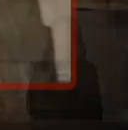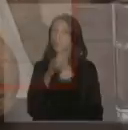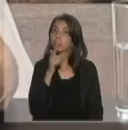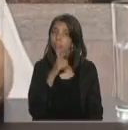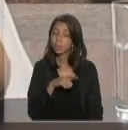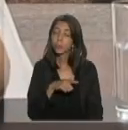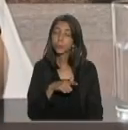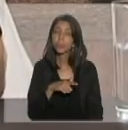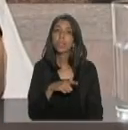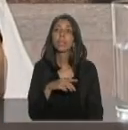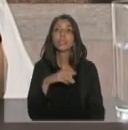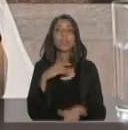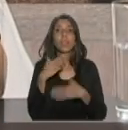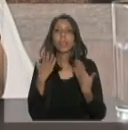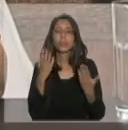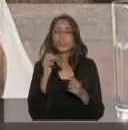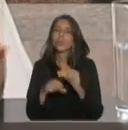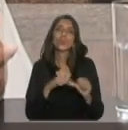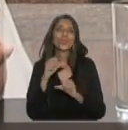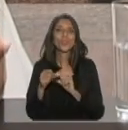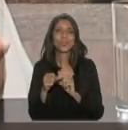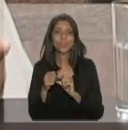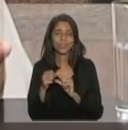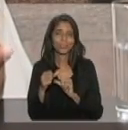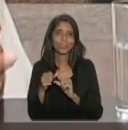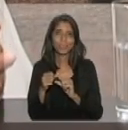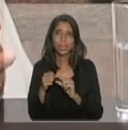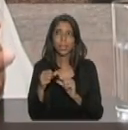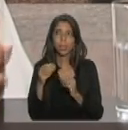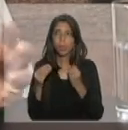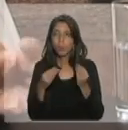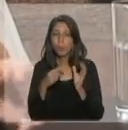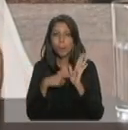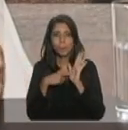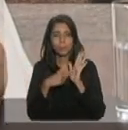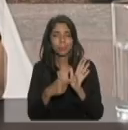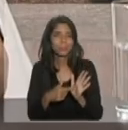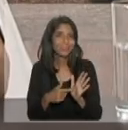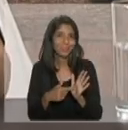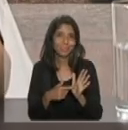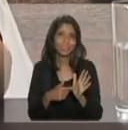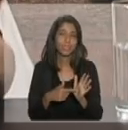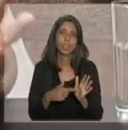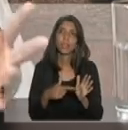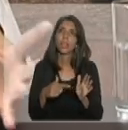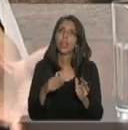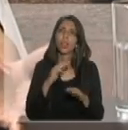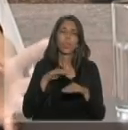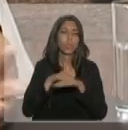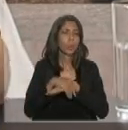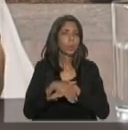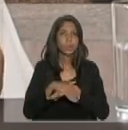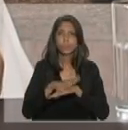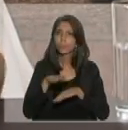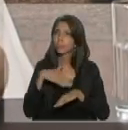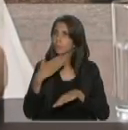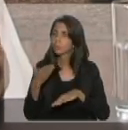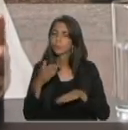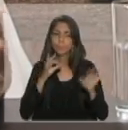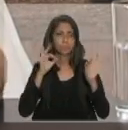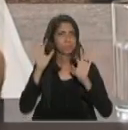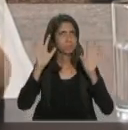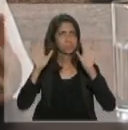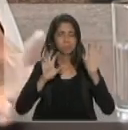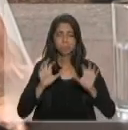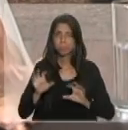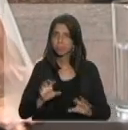conseguiu, então, de repente mudou a forma de apresentar, não pedaços de balé, mas uma noite inteira, com uma